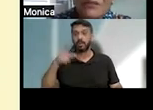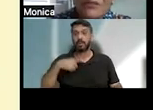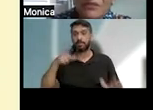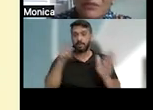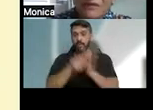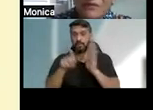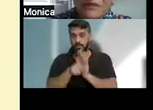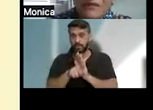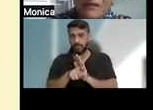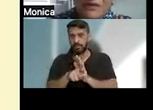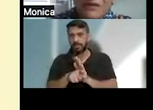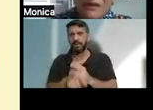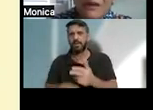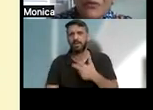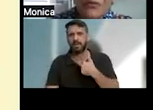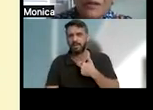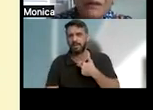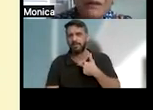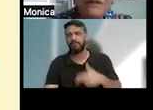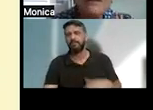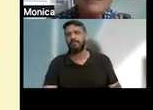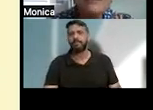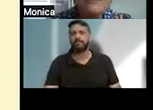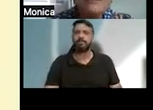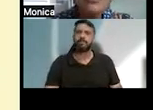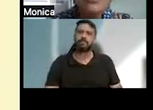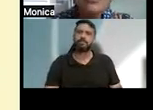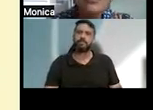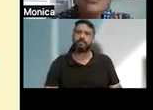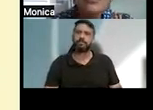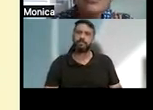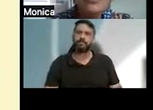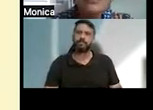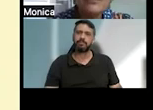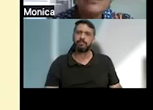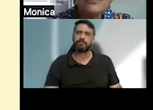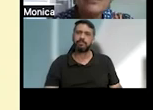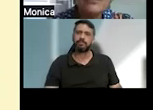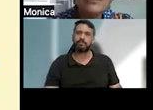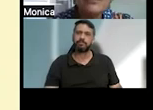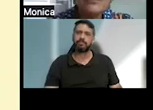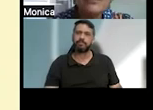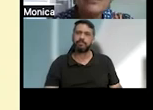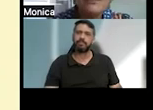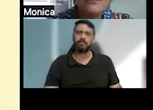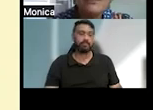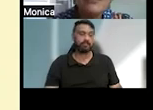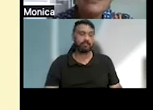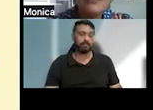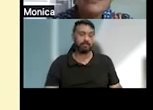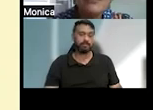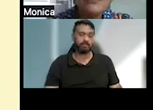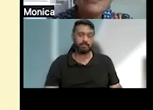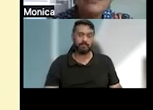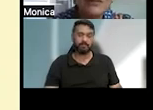já não consigo passar, mas que travou aqui o chat. Eu não sei quem escreveu aqui,